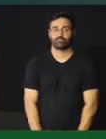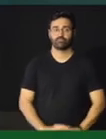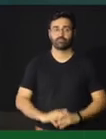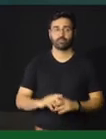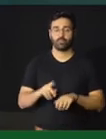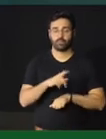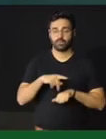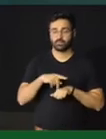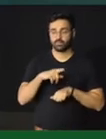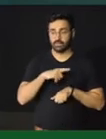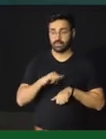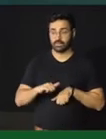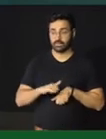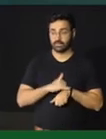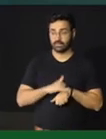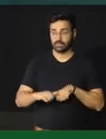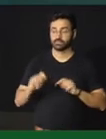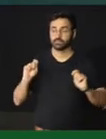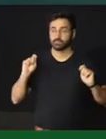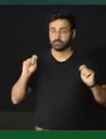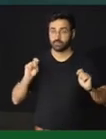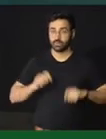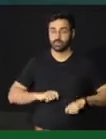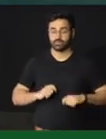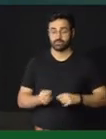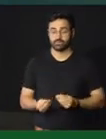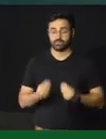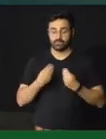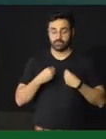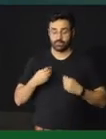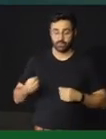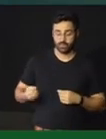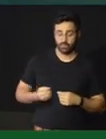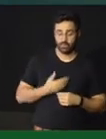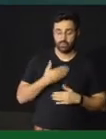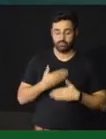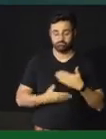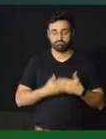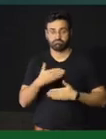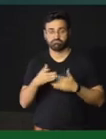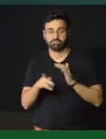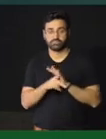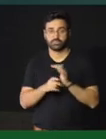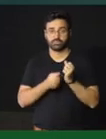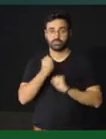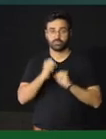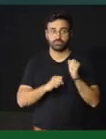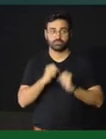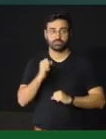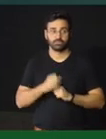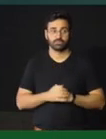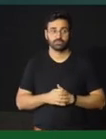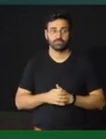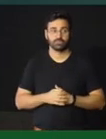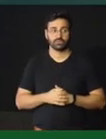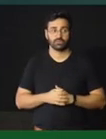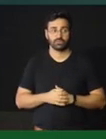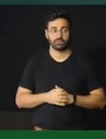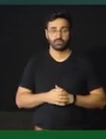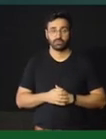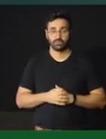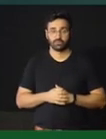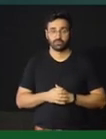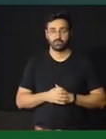tem possa nos levar a um novo ciclo de industrialização não existe país